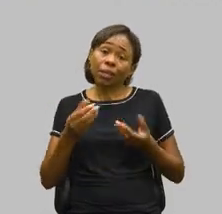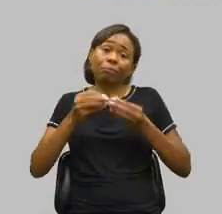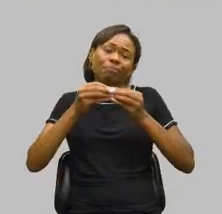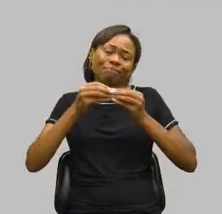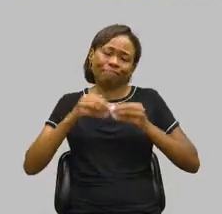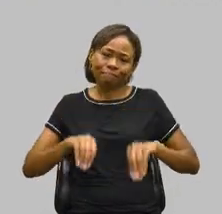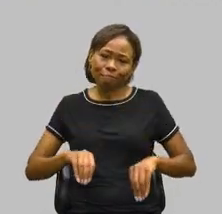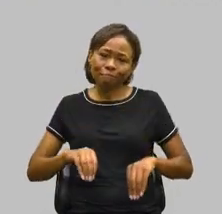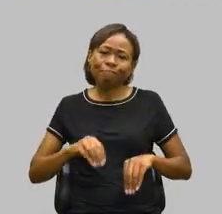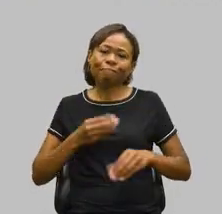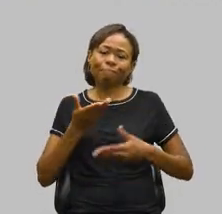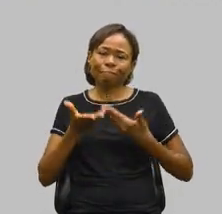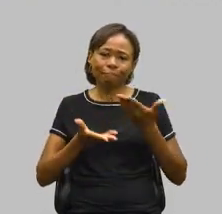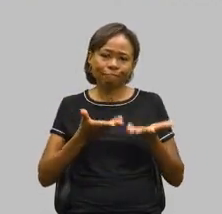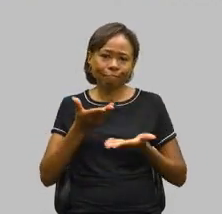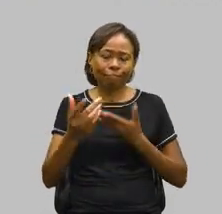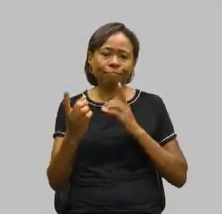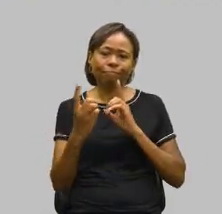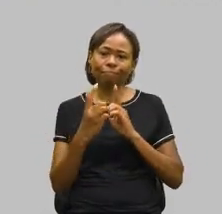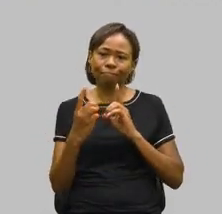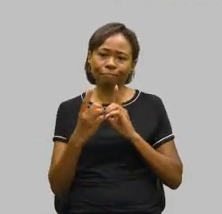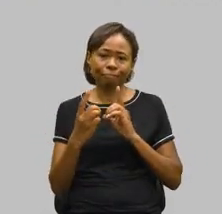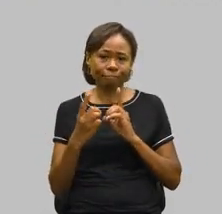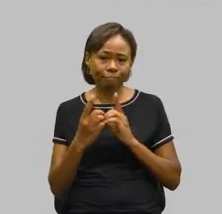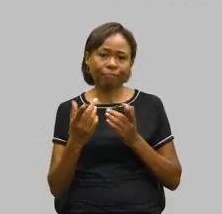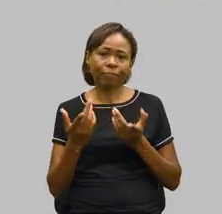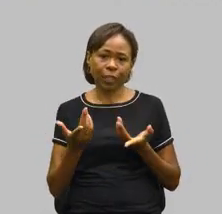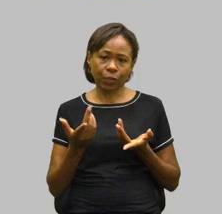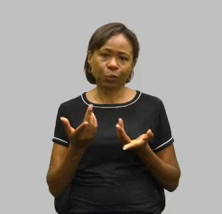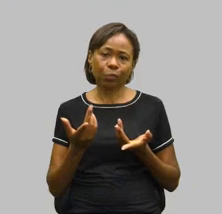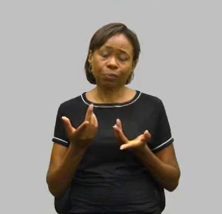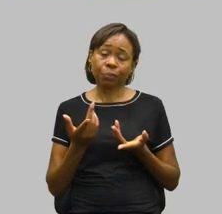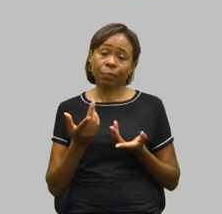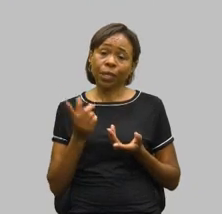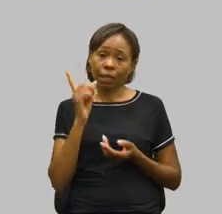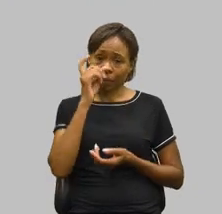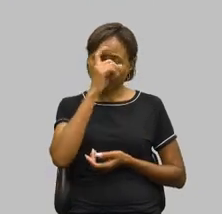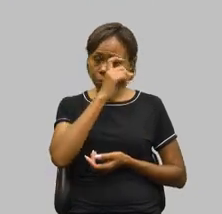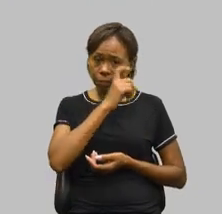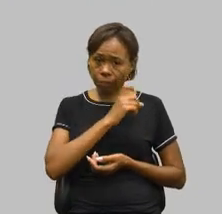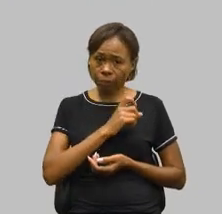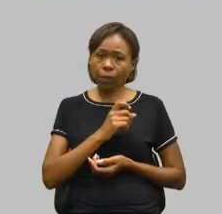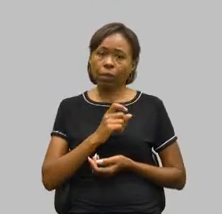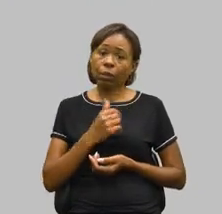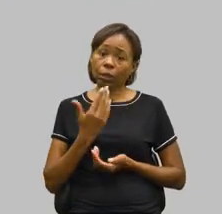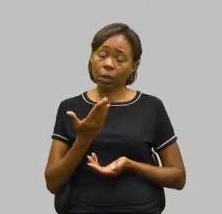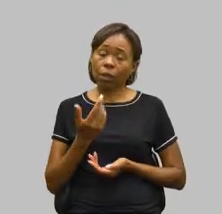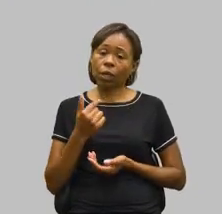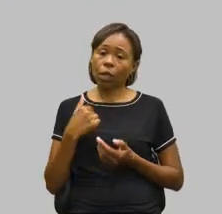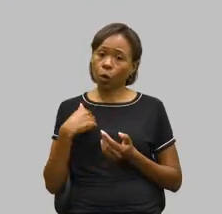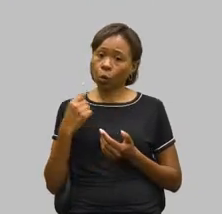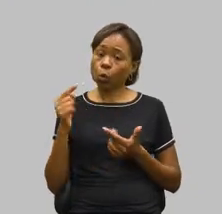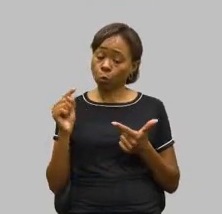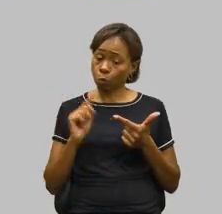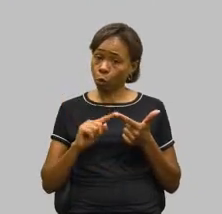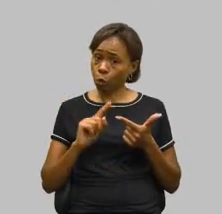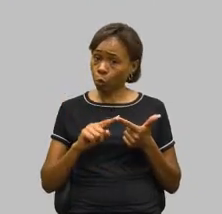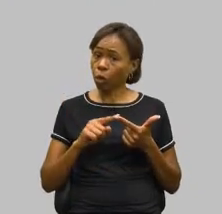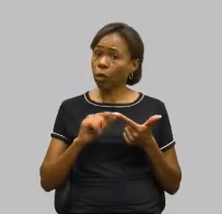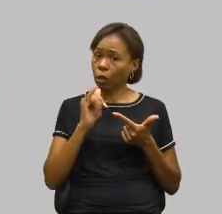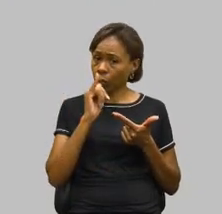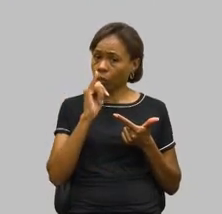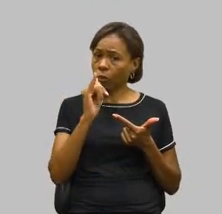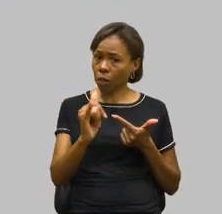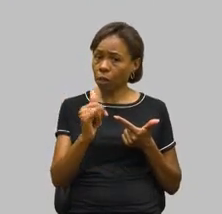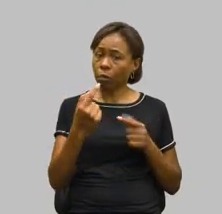encaminhamento e a acolhida dos nossos usuários então fica aqui também eh um ponto que eu chamo atenção porque isso tem Impacto direto no